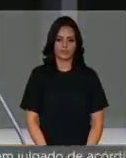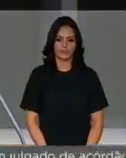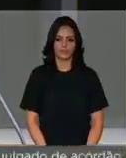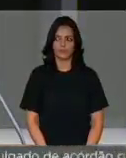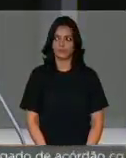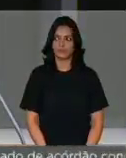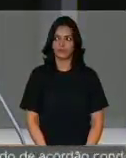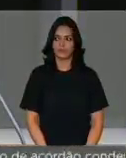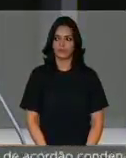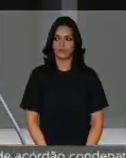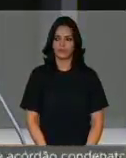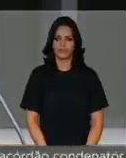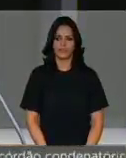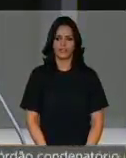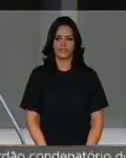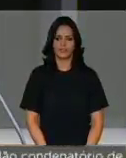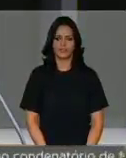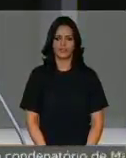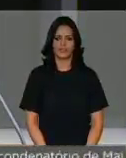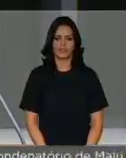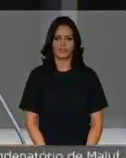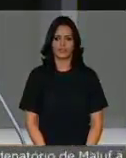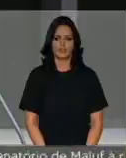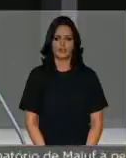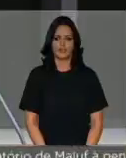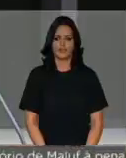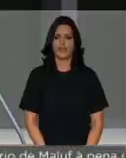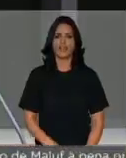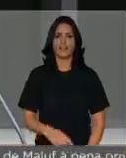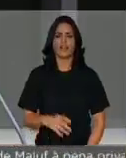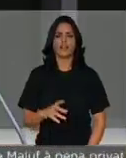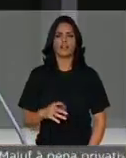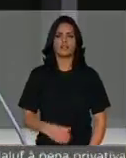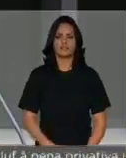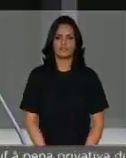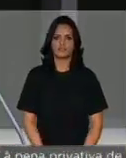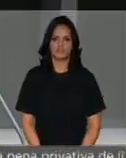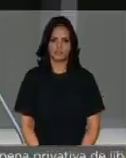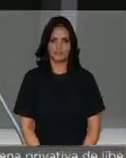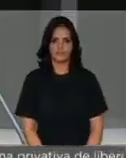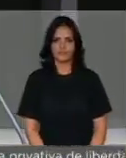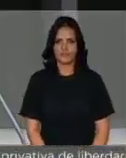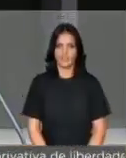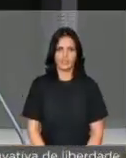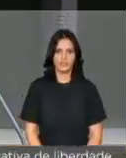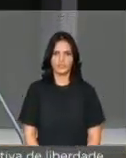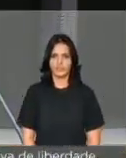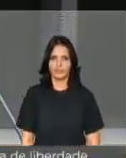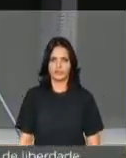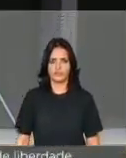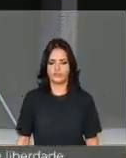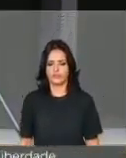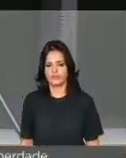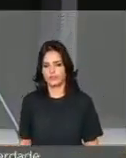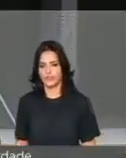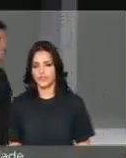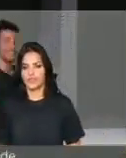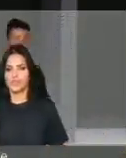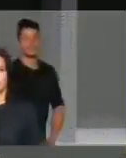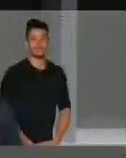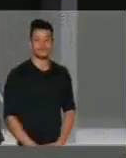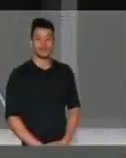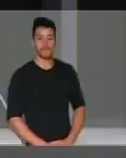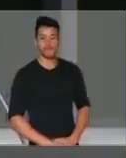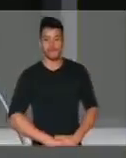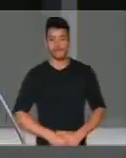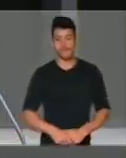e que me atrevo a afirmar: não resolverá a insegurança que resulta do desemprego, da desigualdade